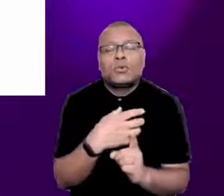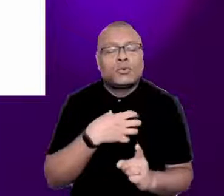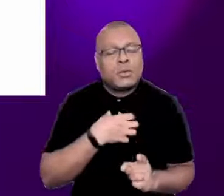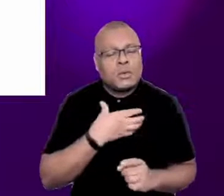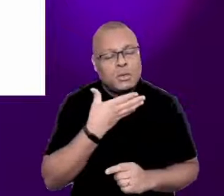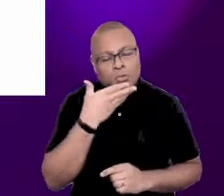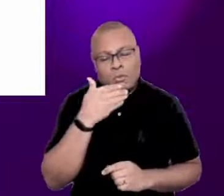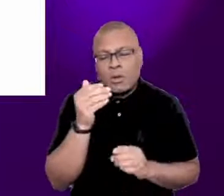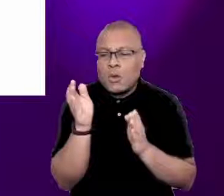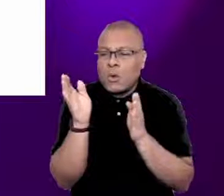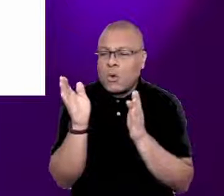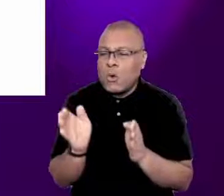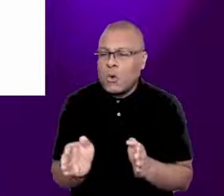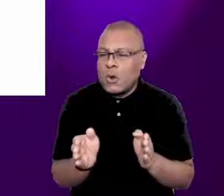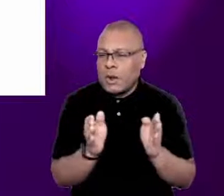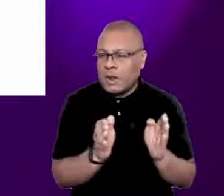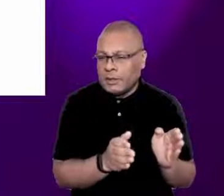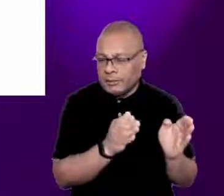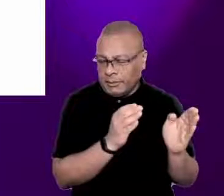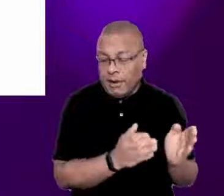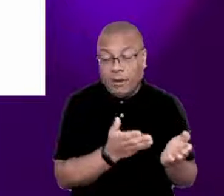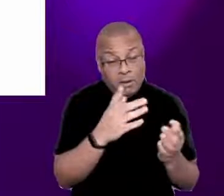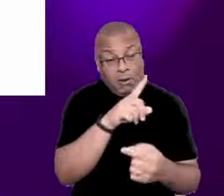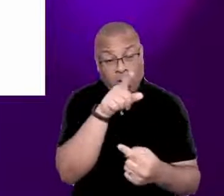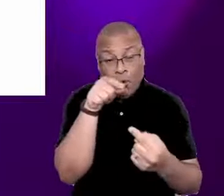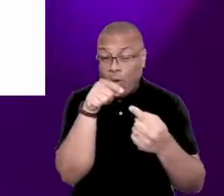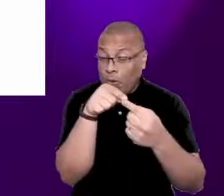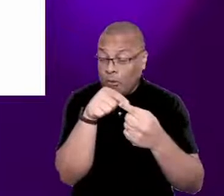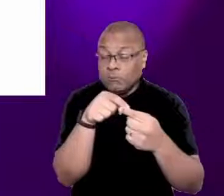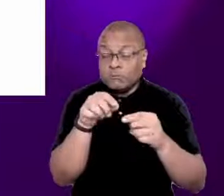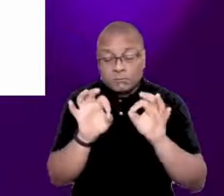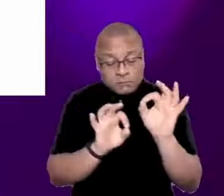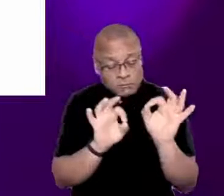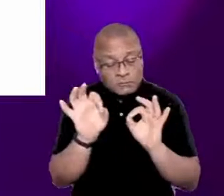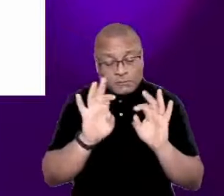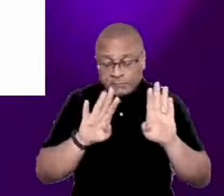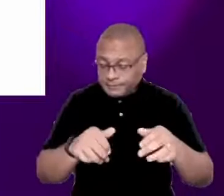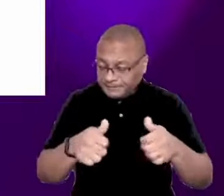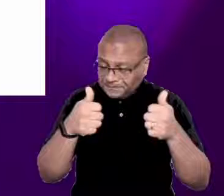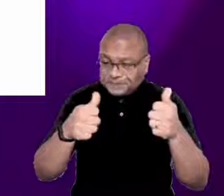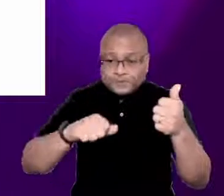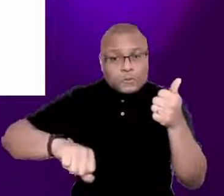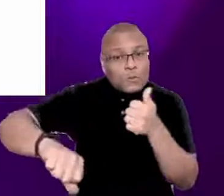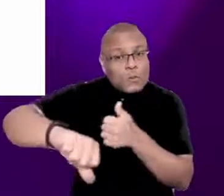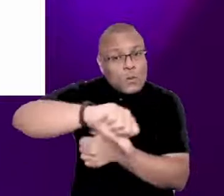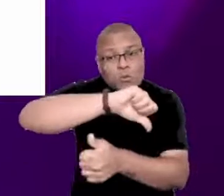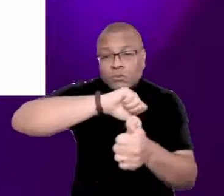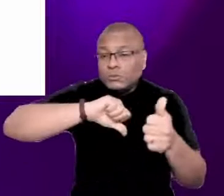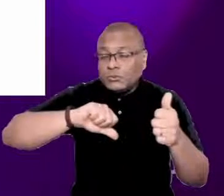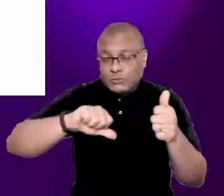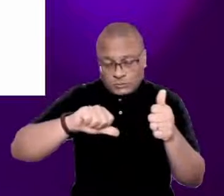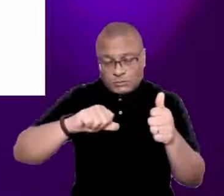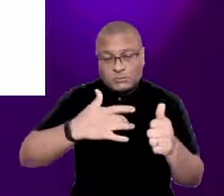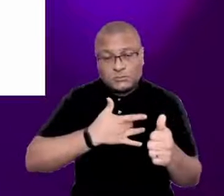de organizar esse sistema de saúde, que esse é o objetivo, né? É que a gente transforme esse sistema.